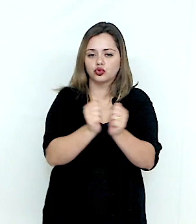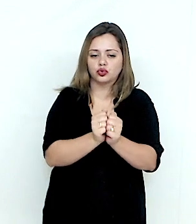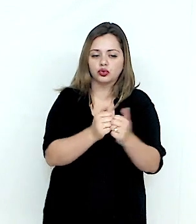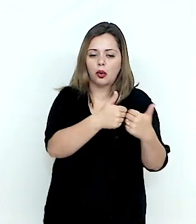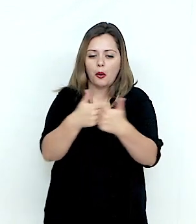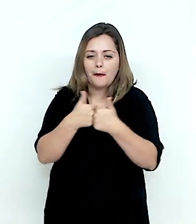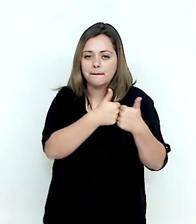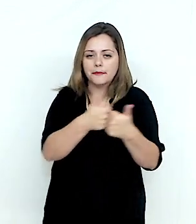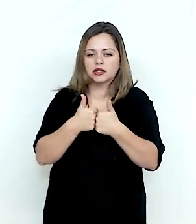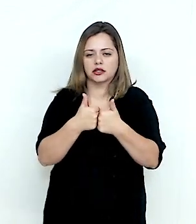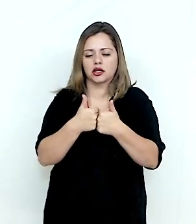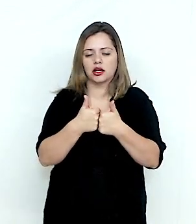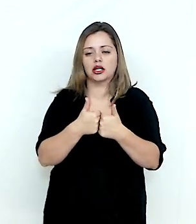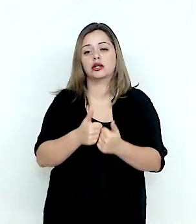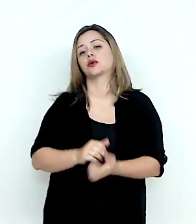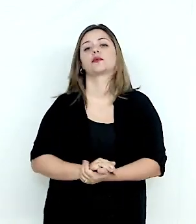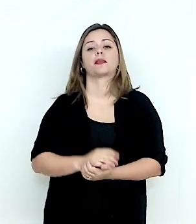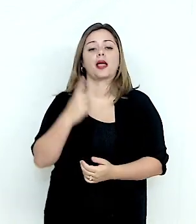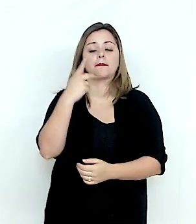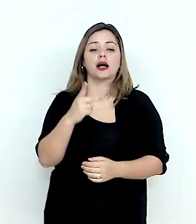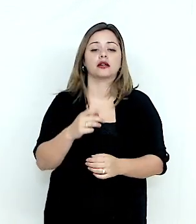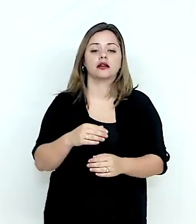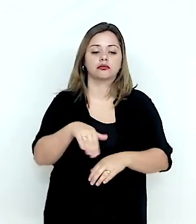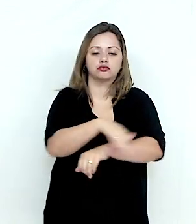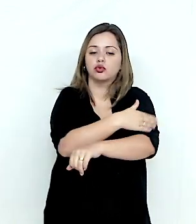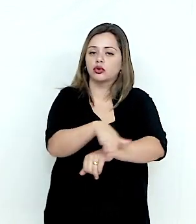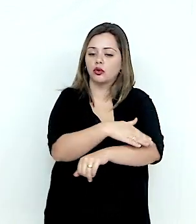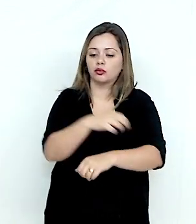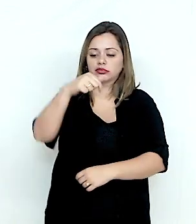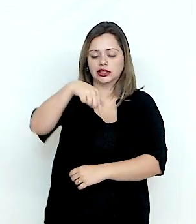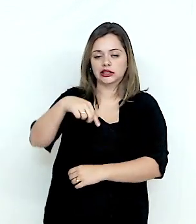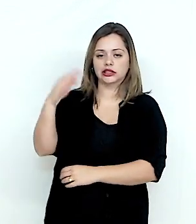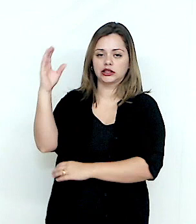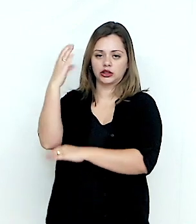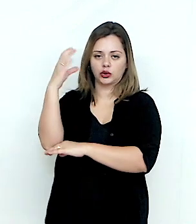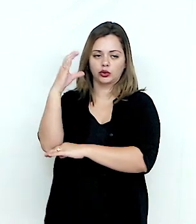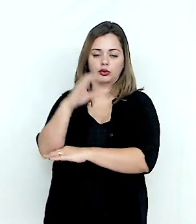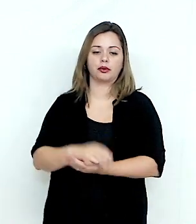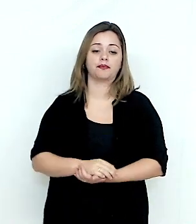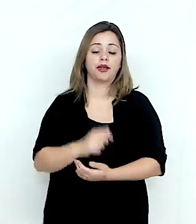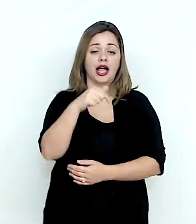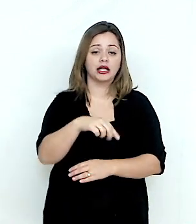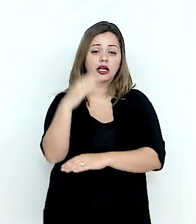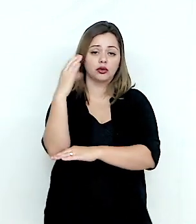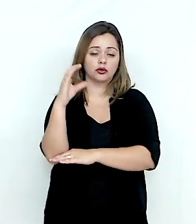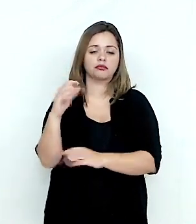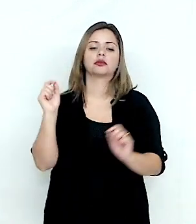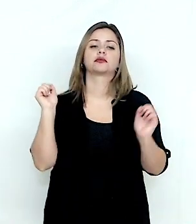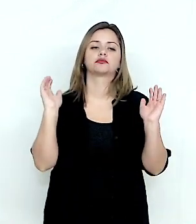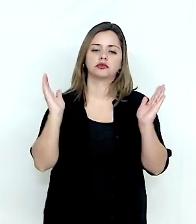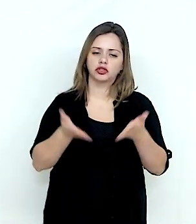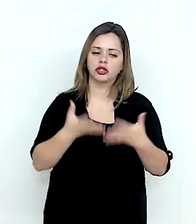grande concessão para uma rodovia aqui na Colômbia. Os colombianos já concordaram